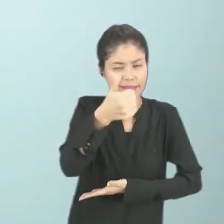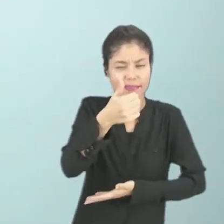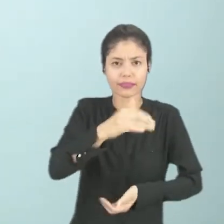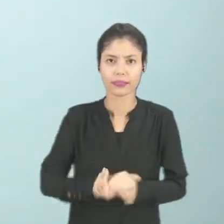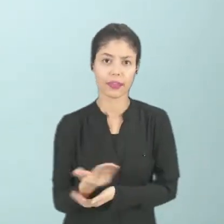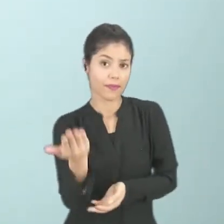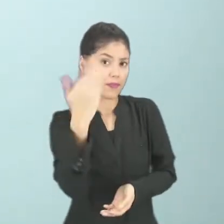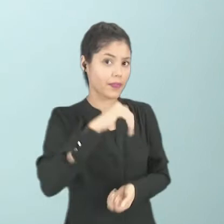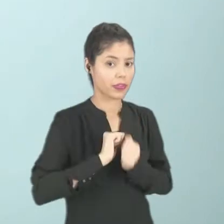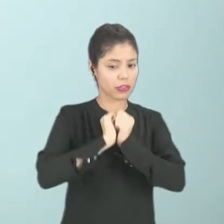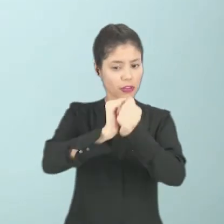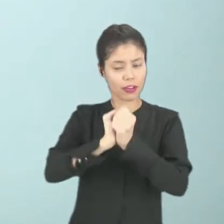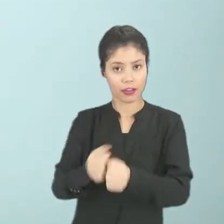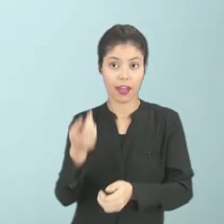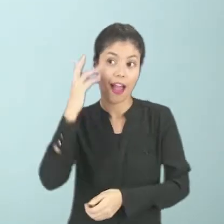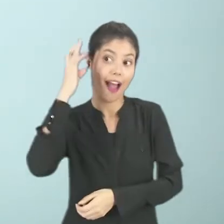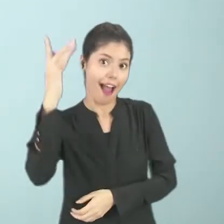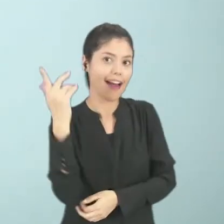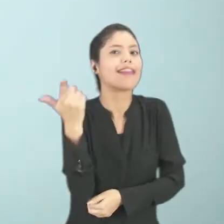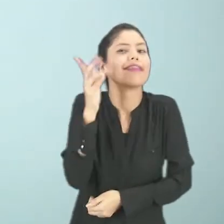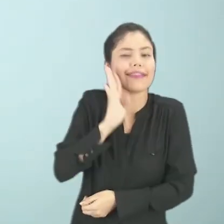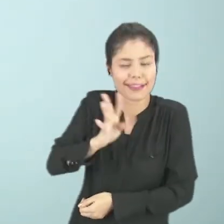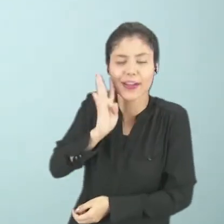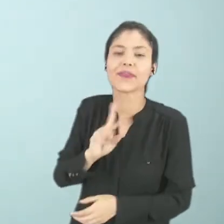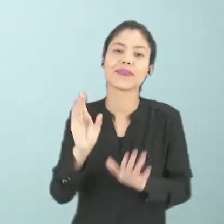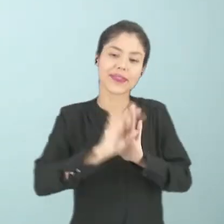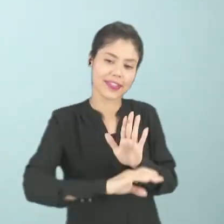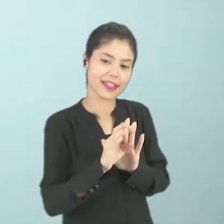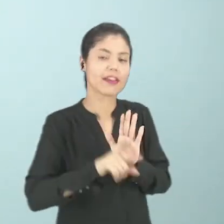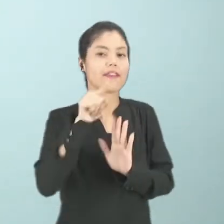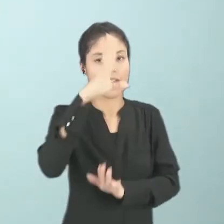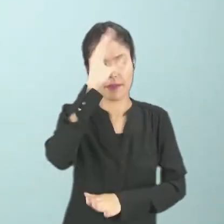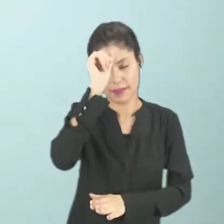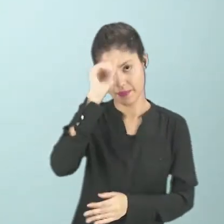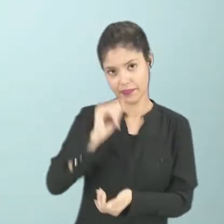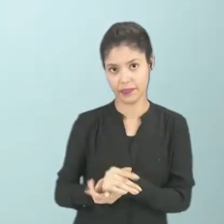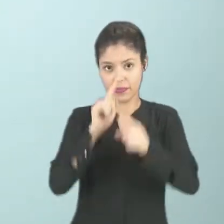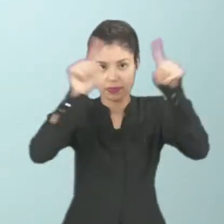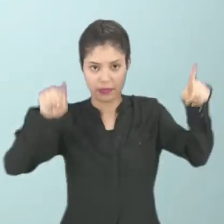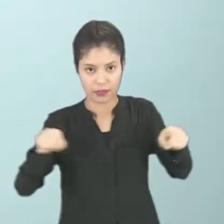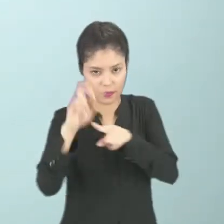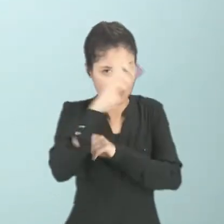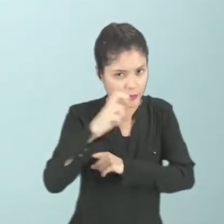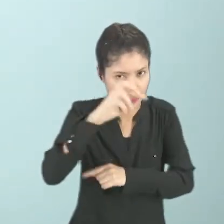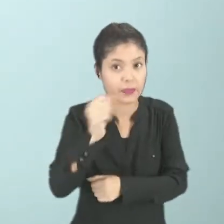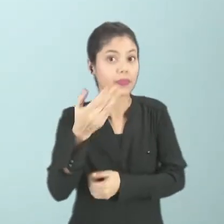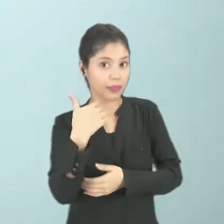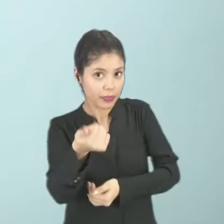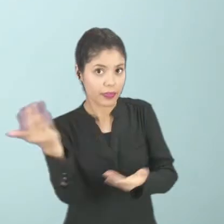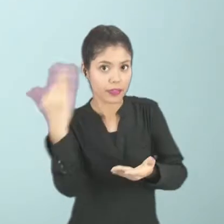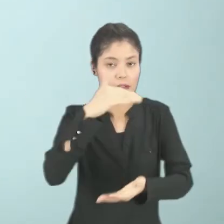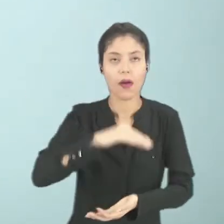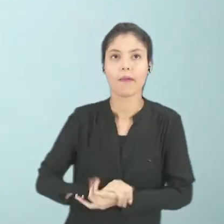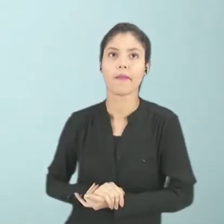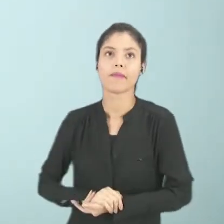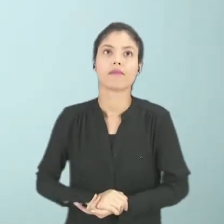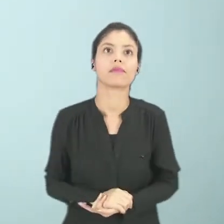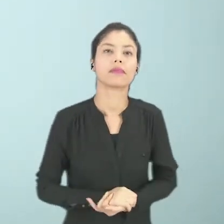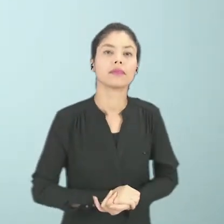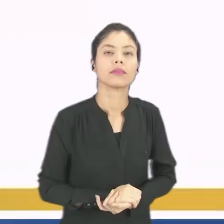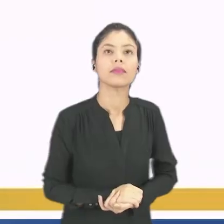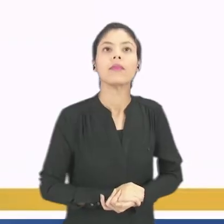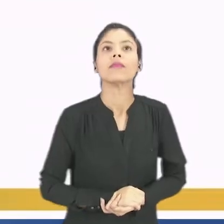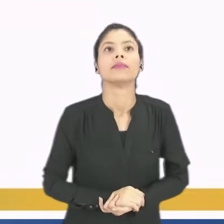certinho? Vem comigo, vamos viajar legal, porque esse conteúdo você vai aprender. Geometria analítica, tá preparado? Então, vamos ver aqui